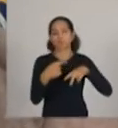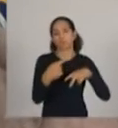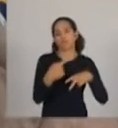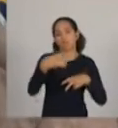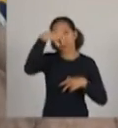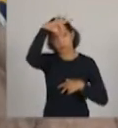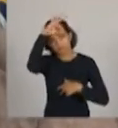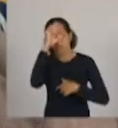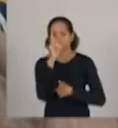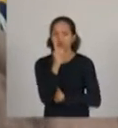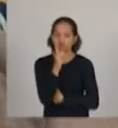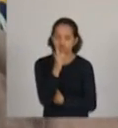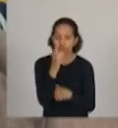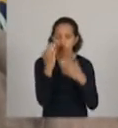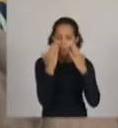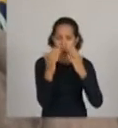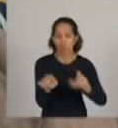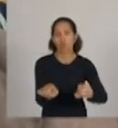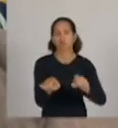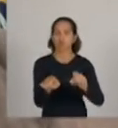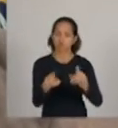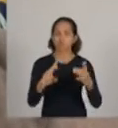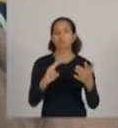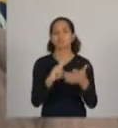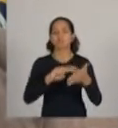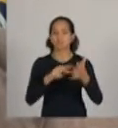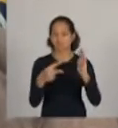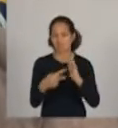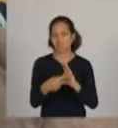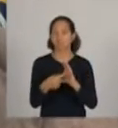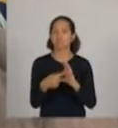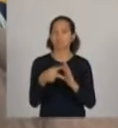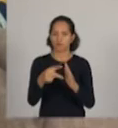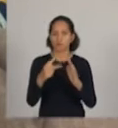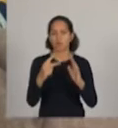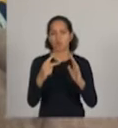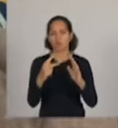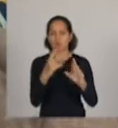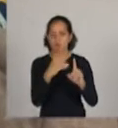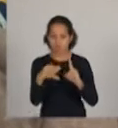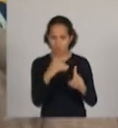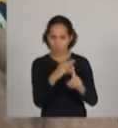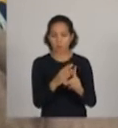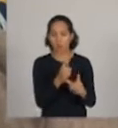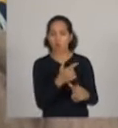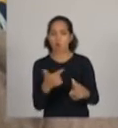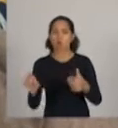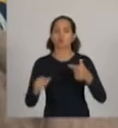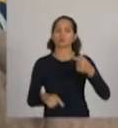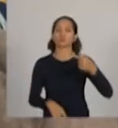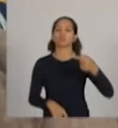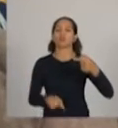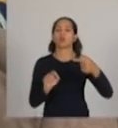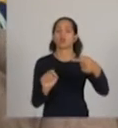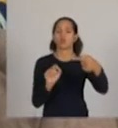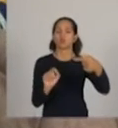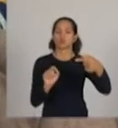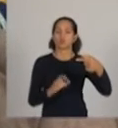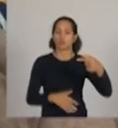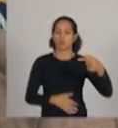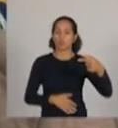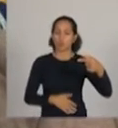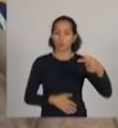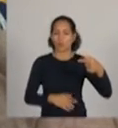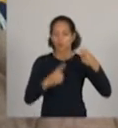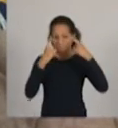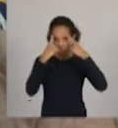estar indicando uma situação de abuso. O sétimo item seriam traumatismos físicos. Os estilos mais óbvios